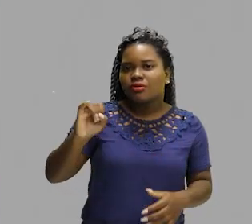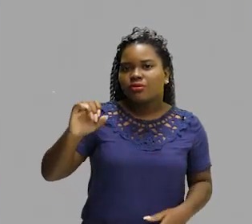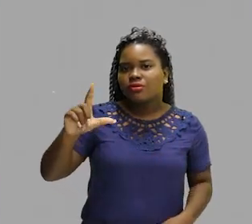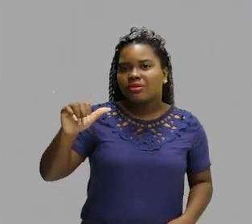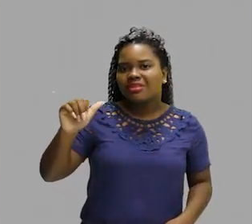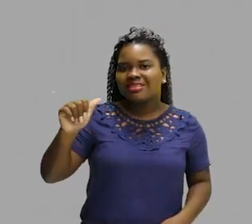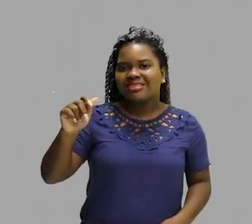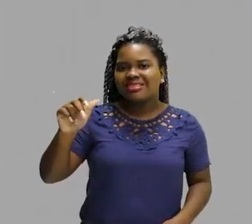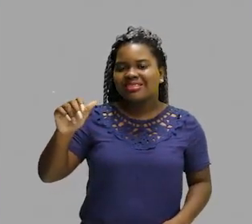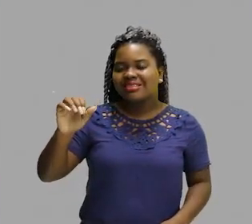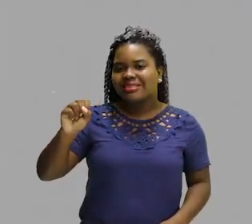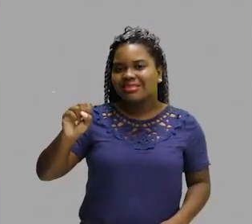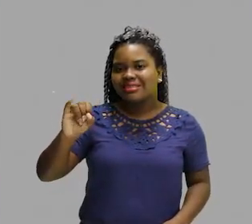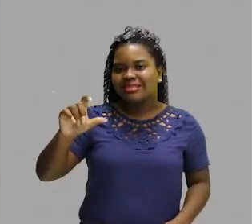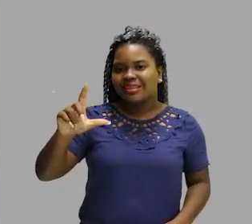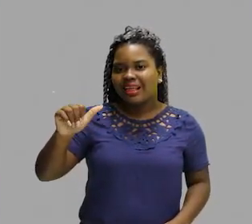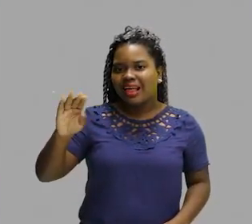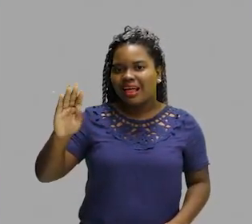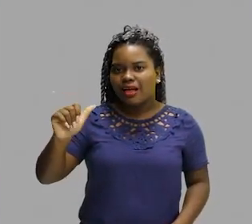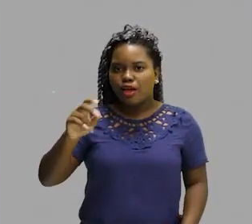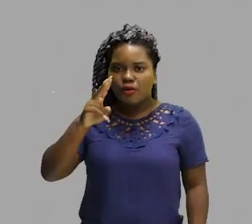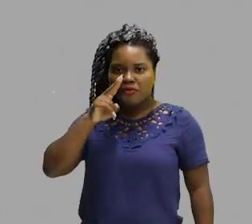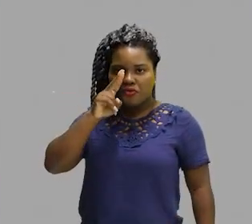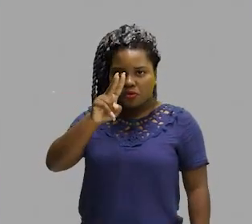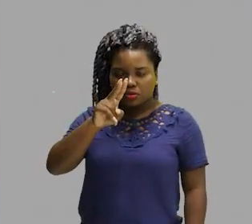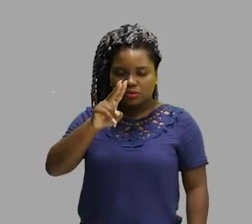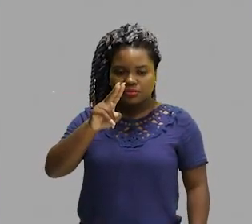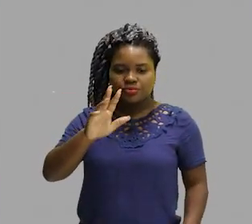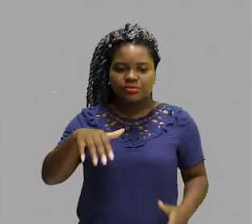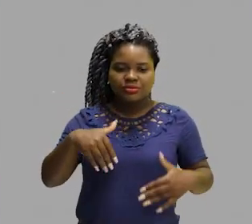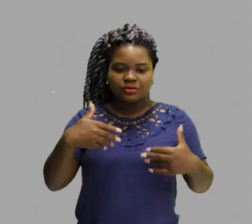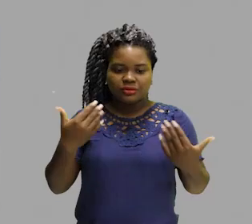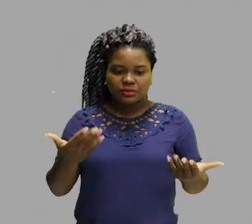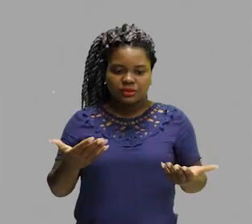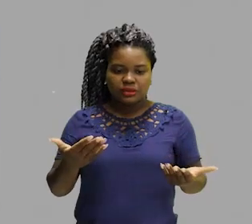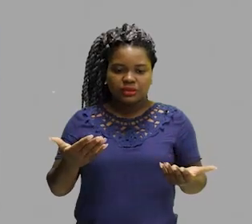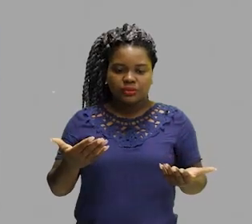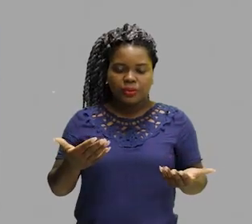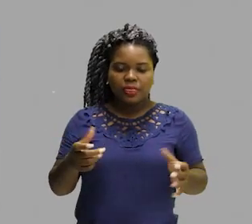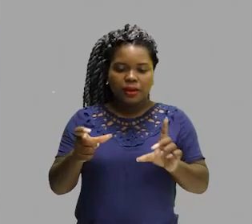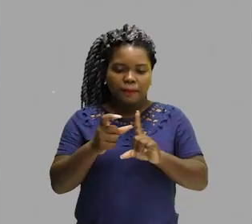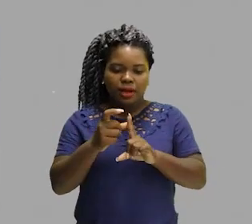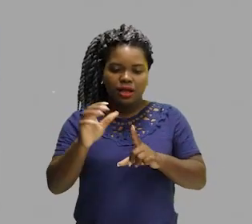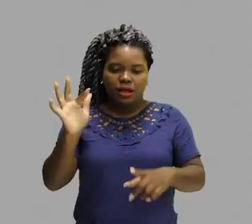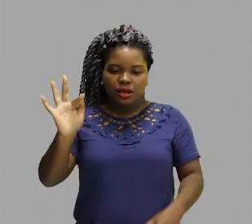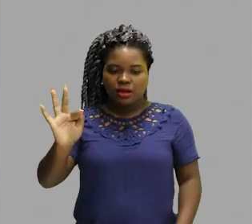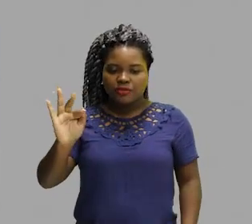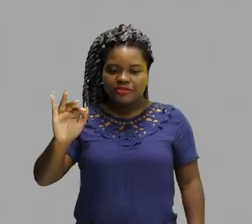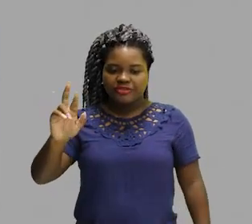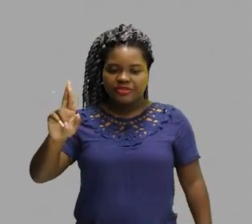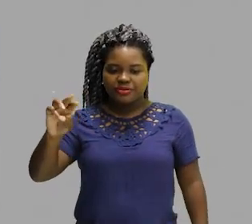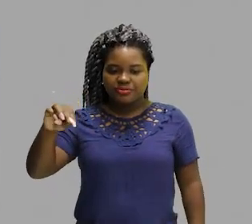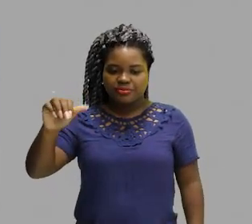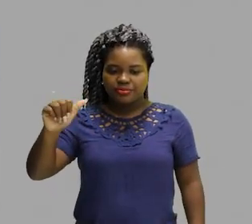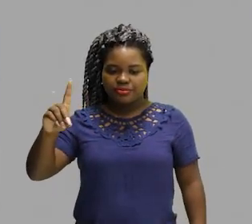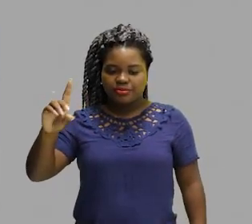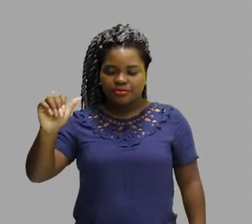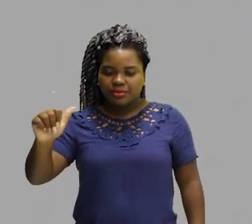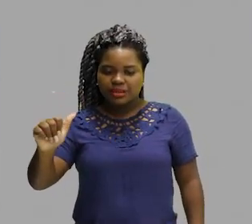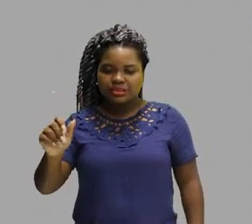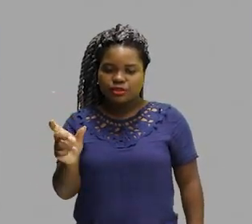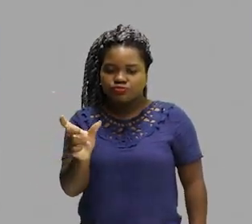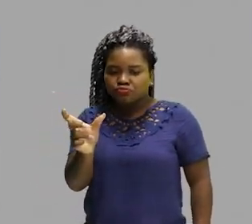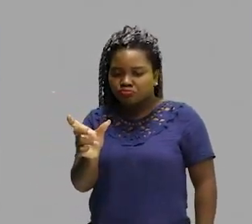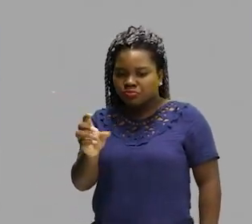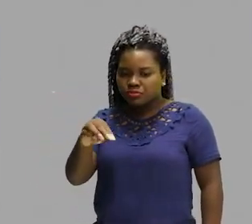da última palavra. Então, a palavra firmada é uma palavra paroxítona. A última sílaba forte é o má. Então, eu não vou contar com a